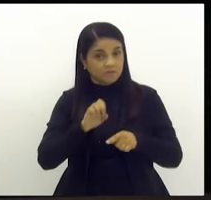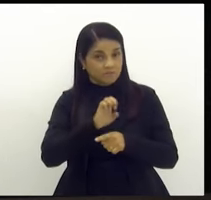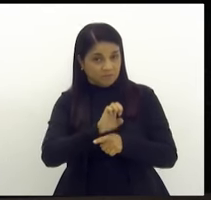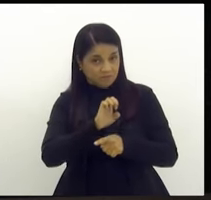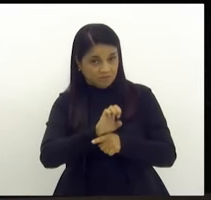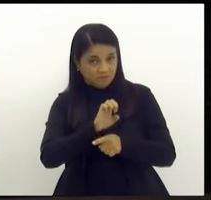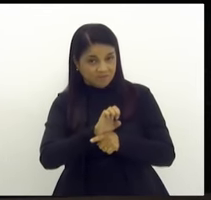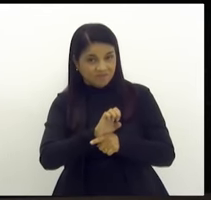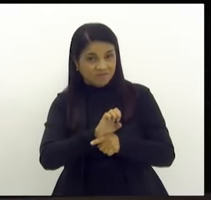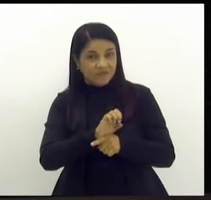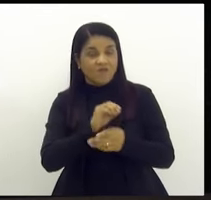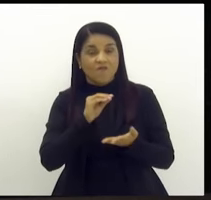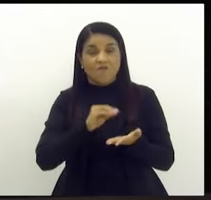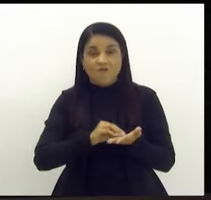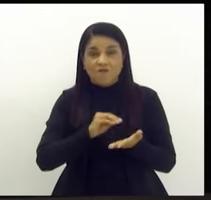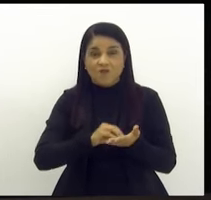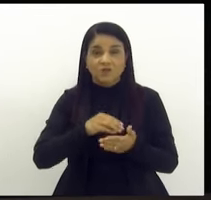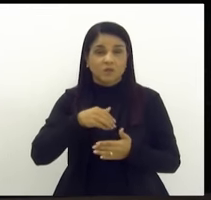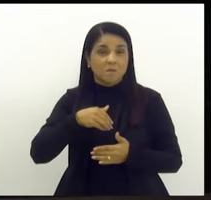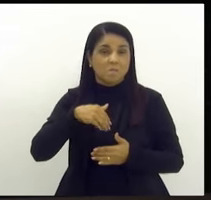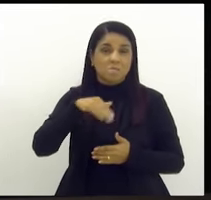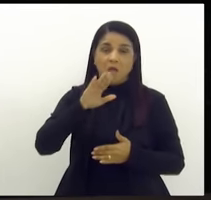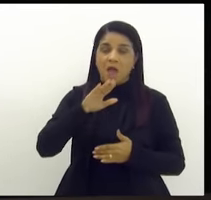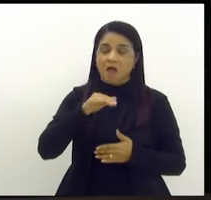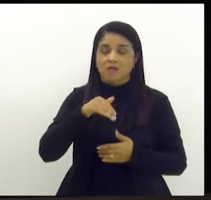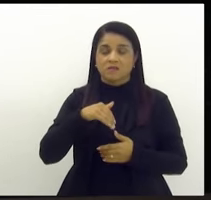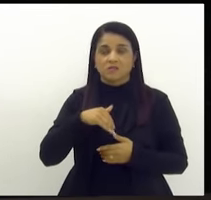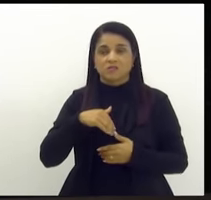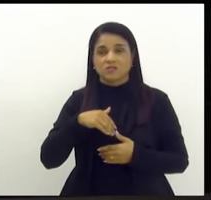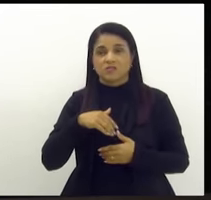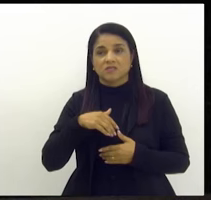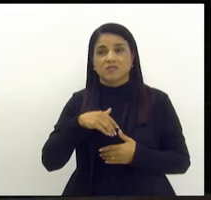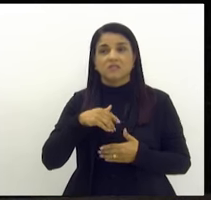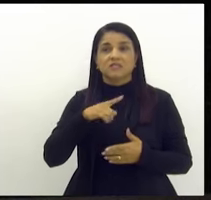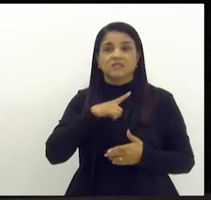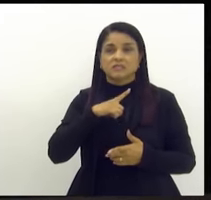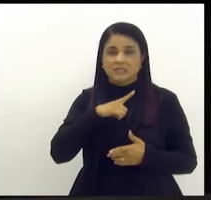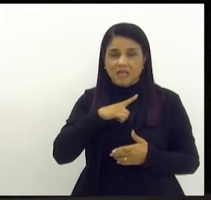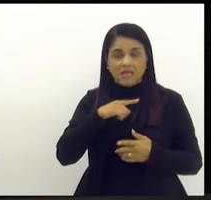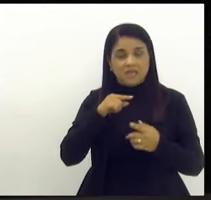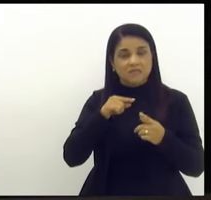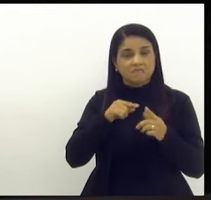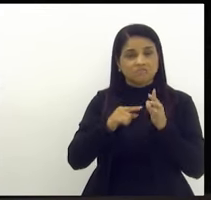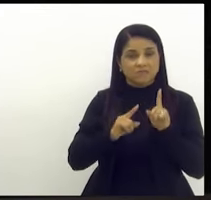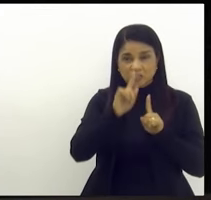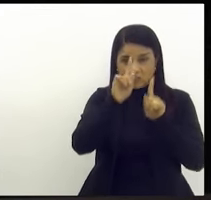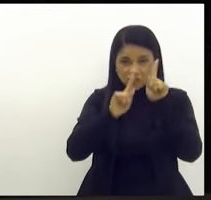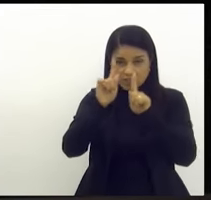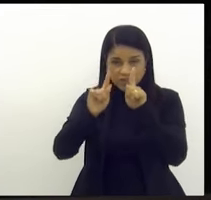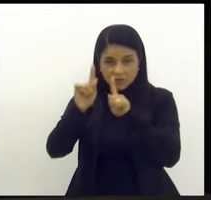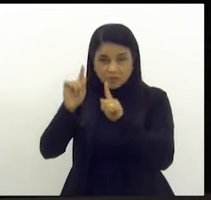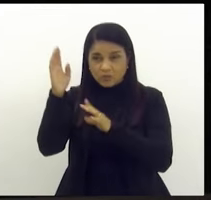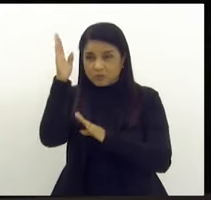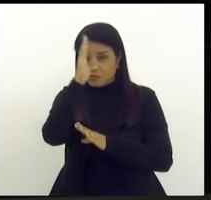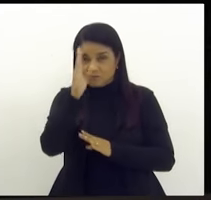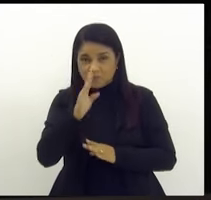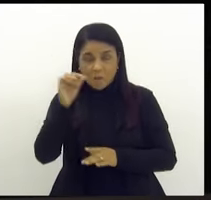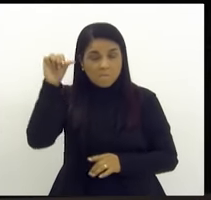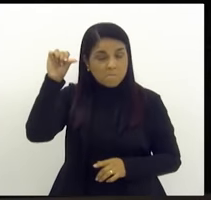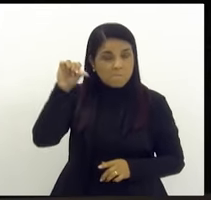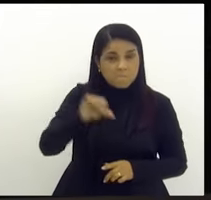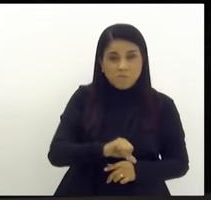moradias nós temos aqui hoje o estado do Rio de Janeiro tem nos indicadores nacionais a pior